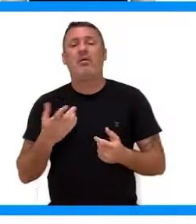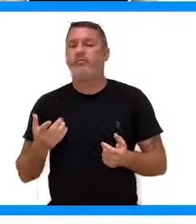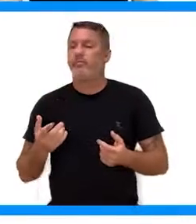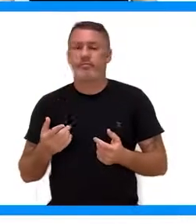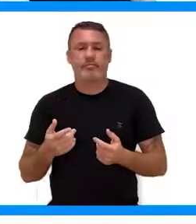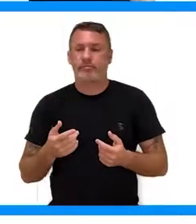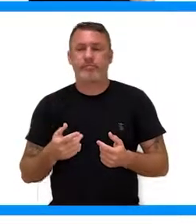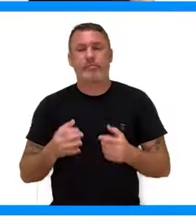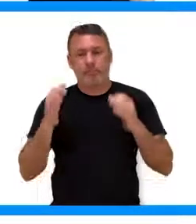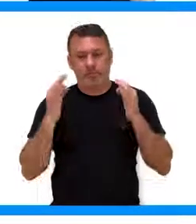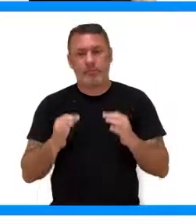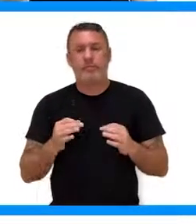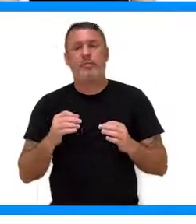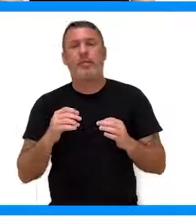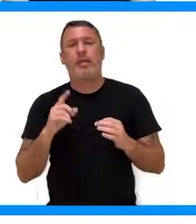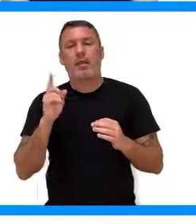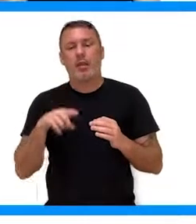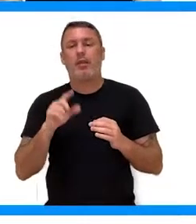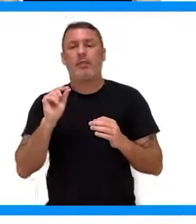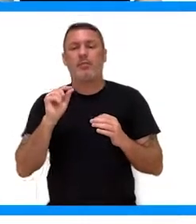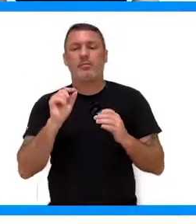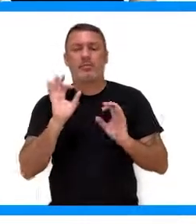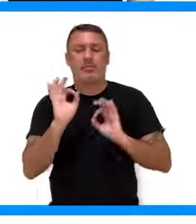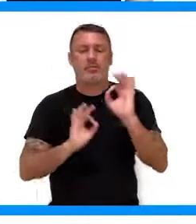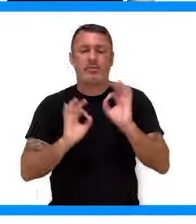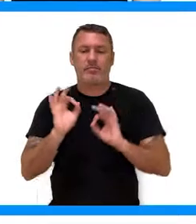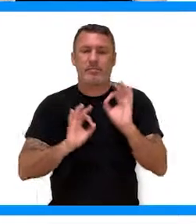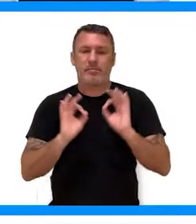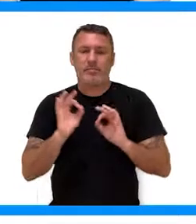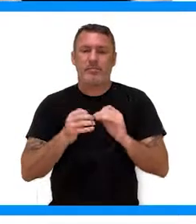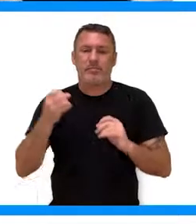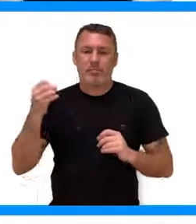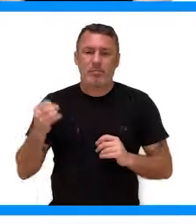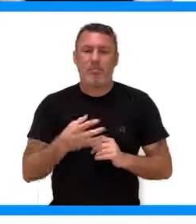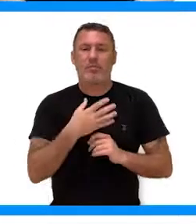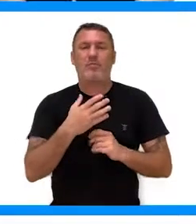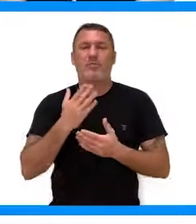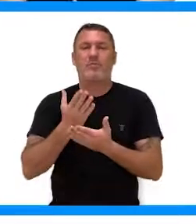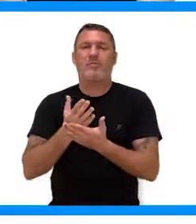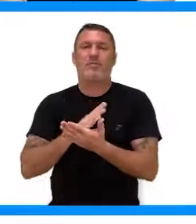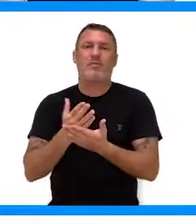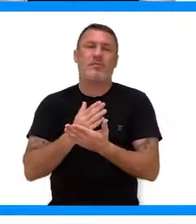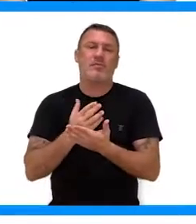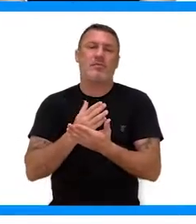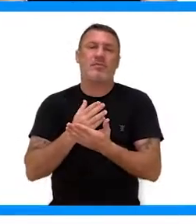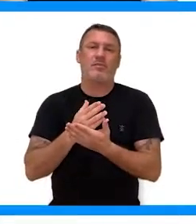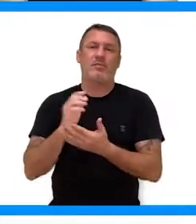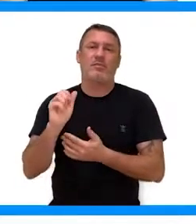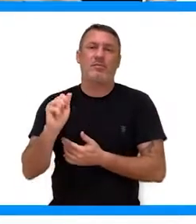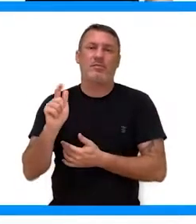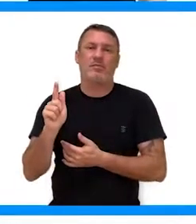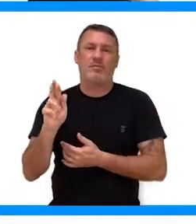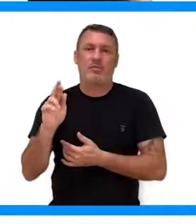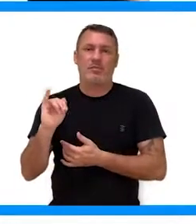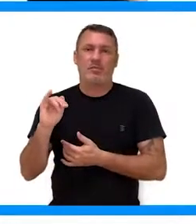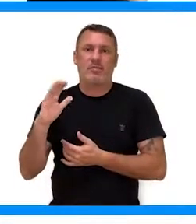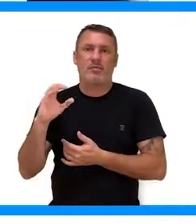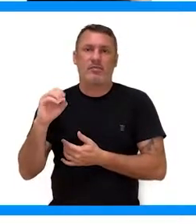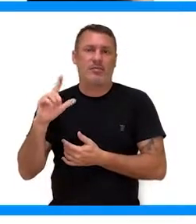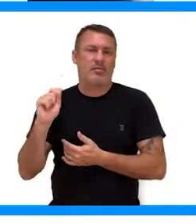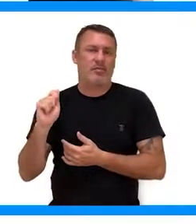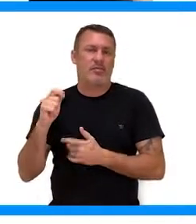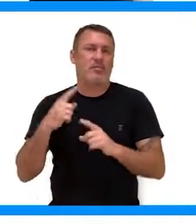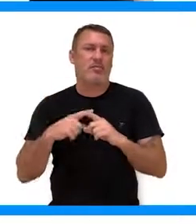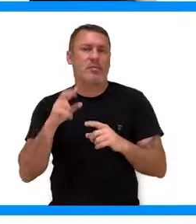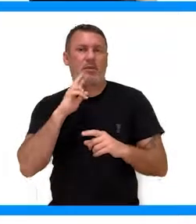Quem garante, meus queridos? A reconfiguração da fronteira agrícola. Eu